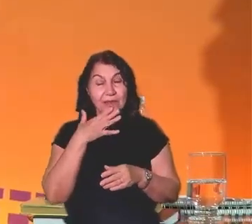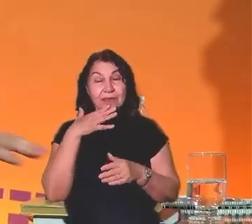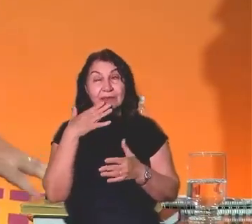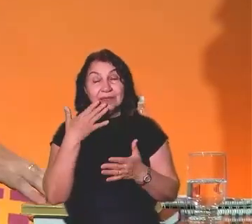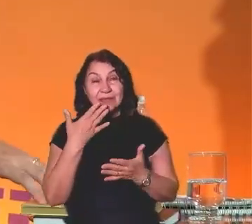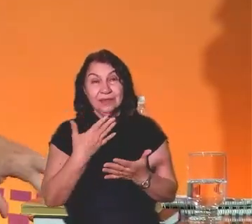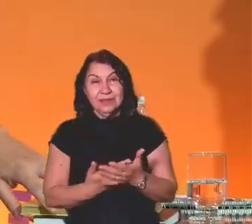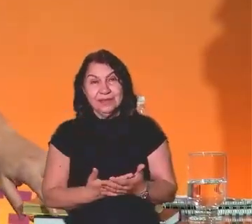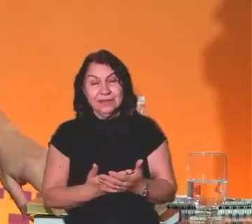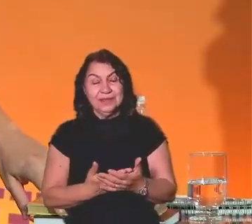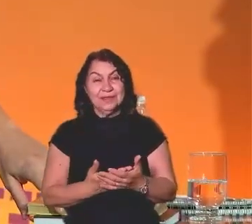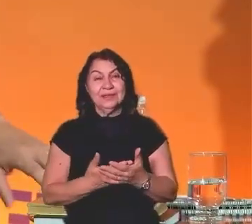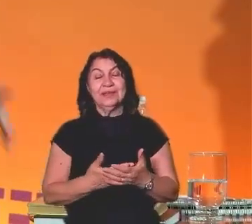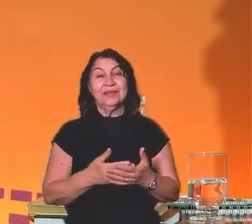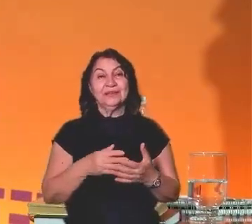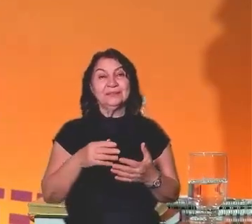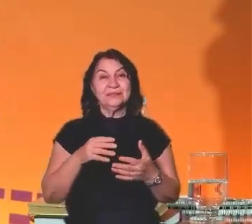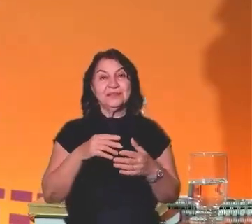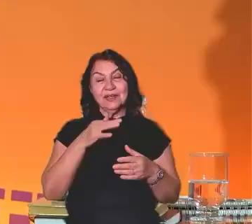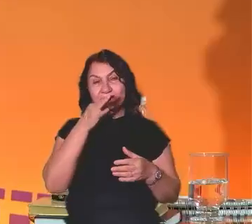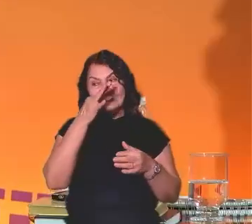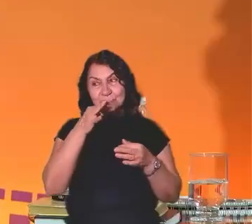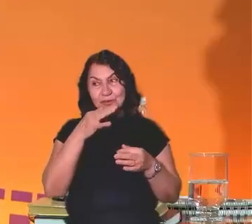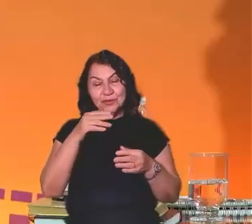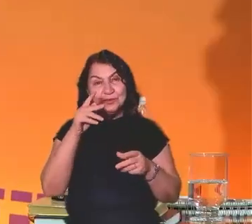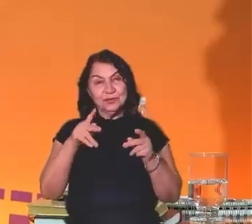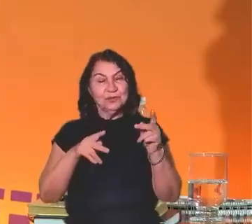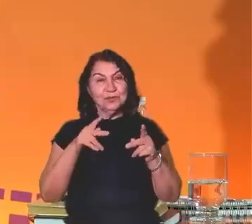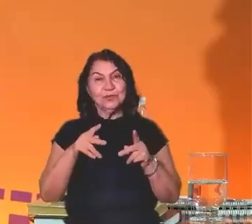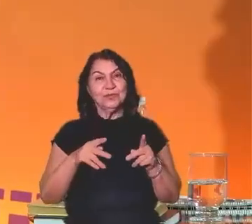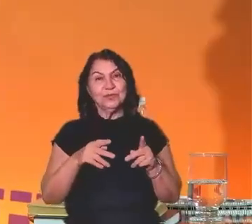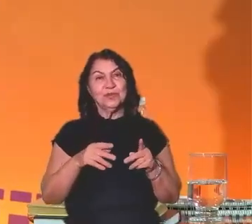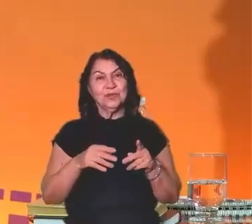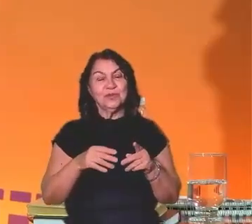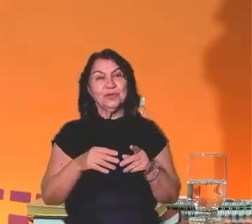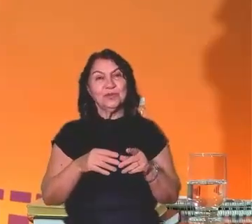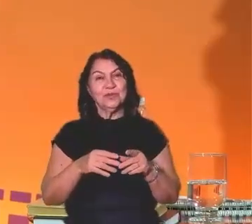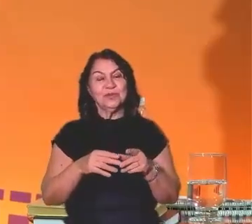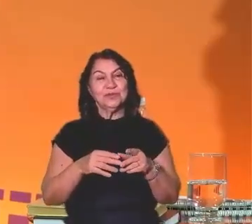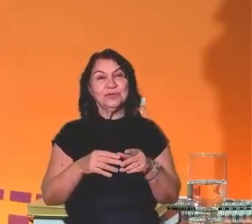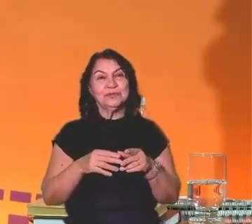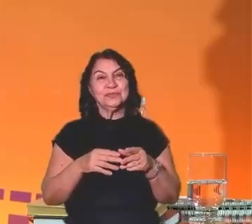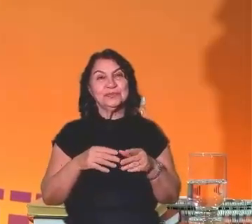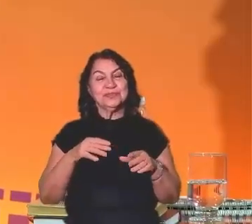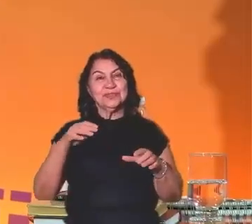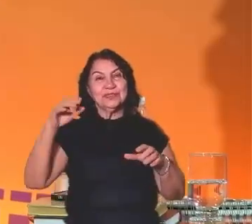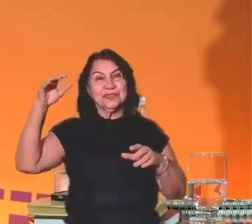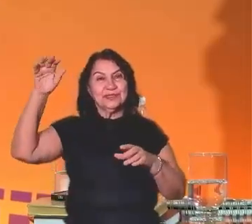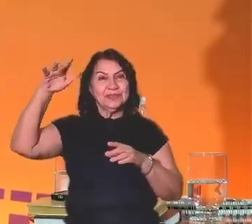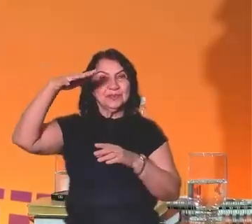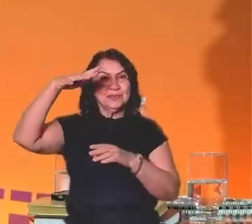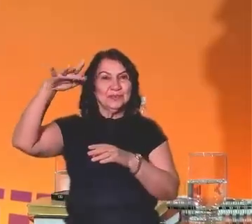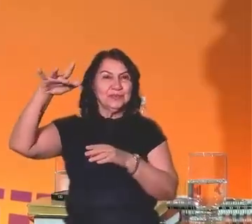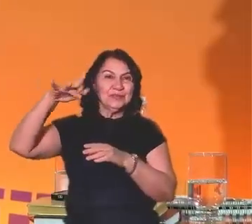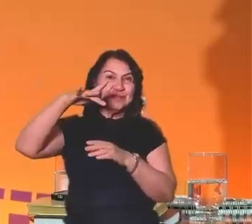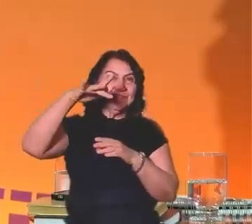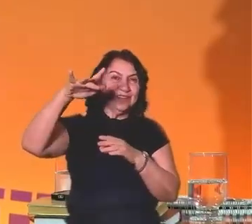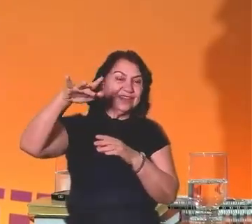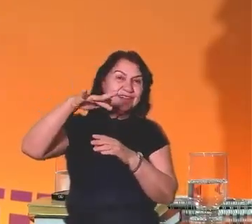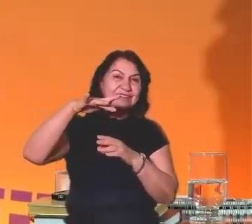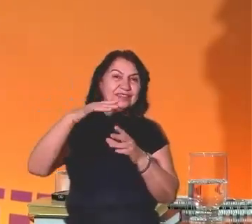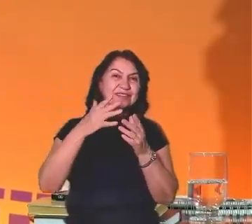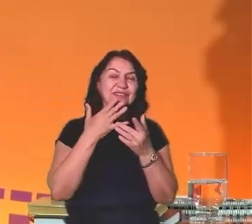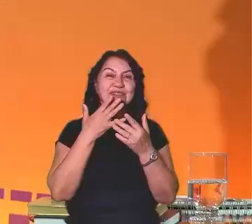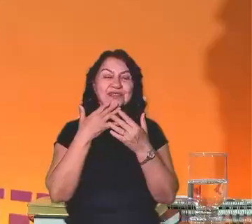ler. E a Rosa do Povo é essa coisa do, pegando o Krenar, né, dos paraquedas coloridos, é a flor que brota